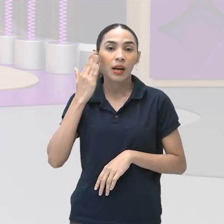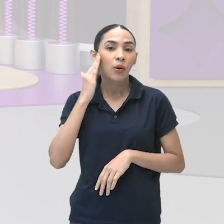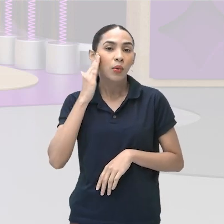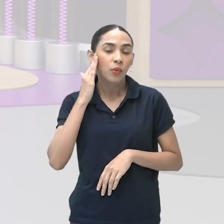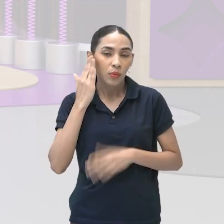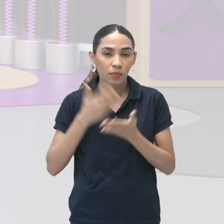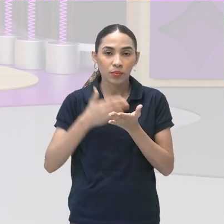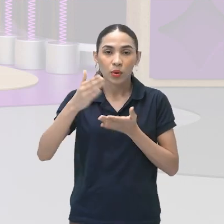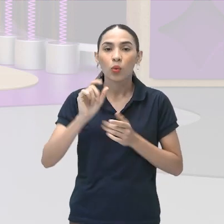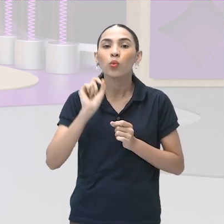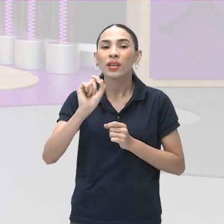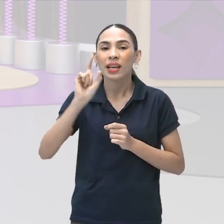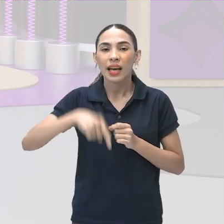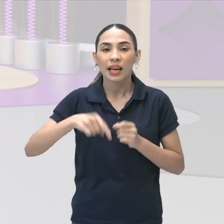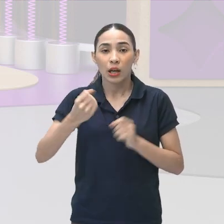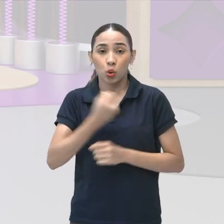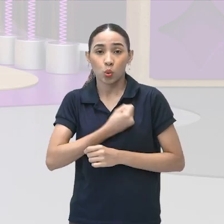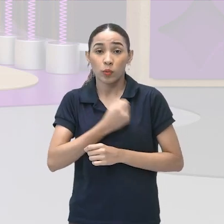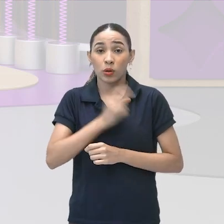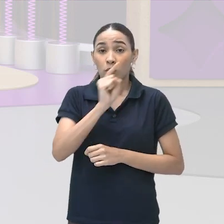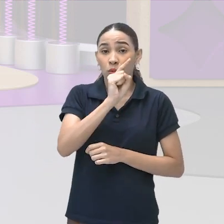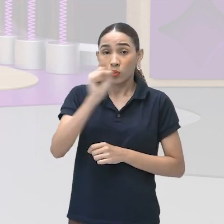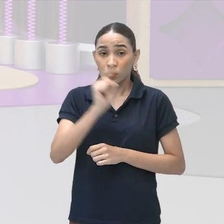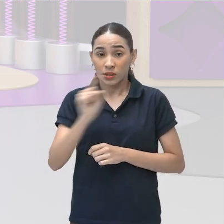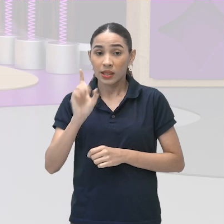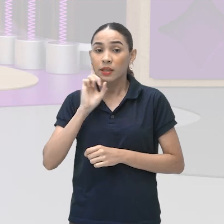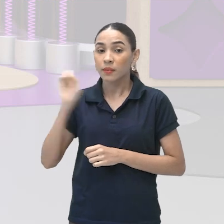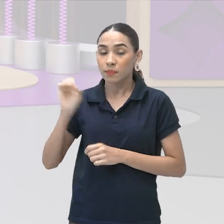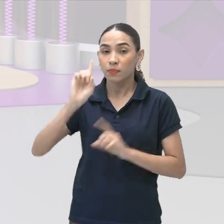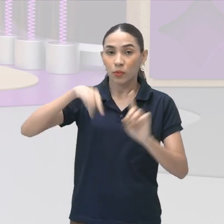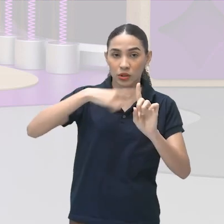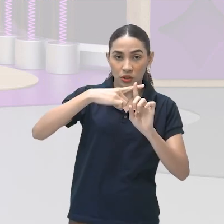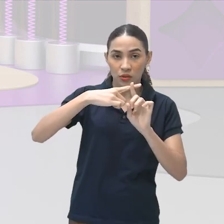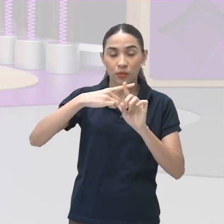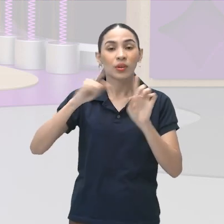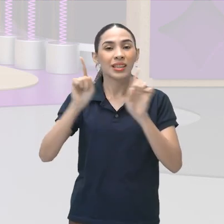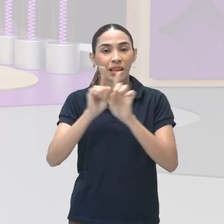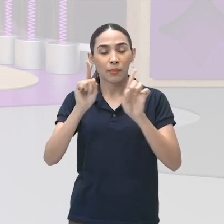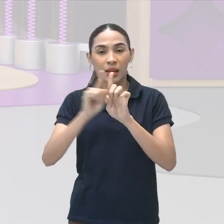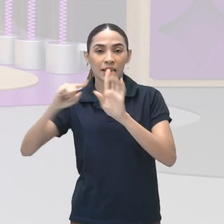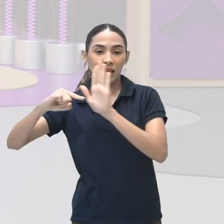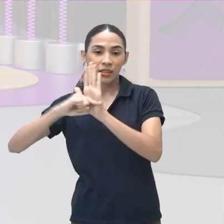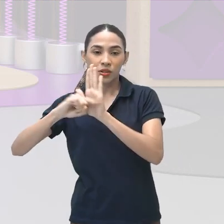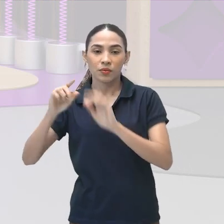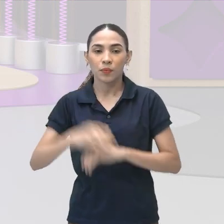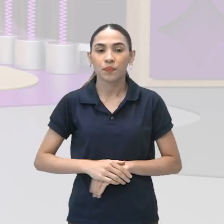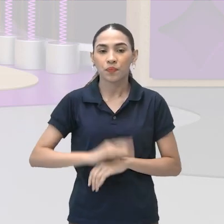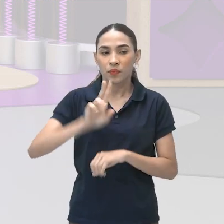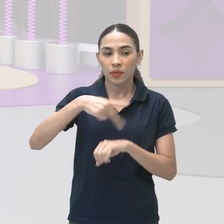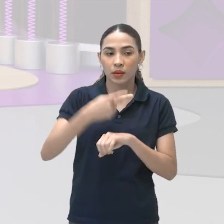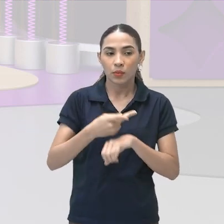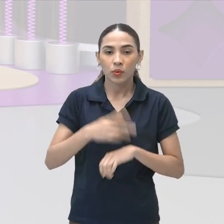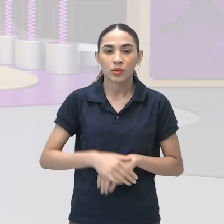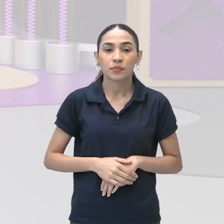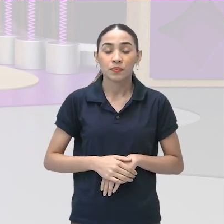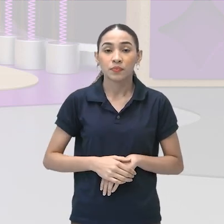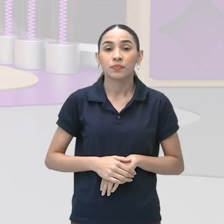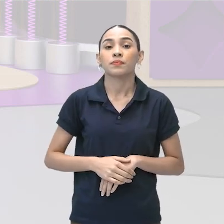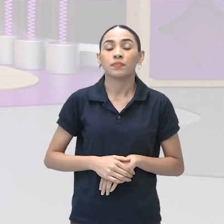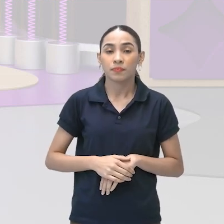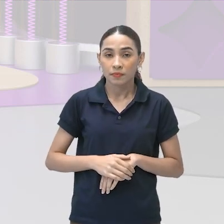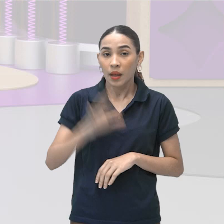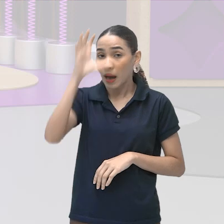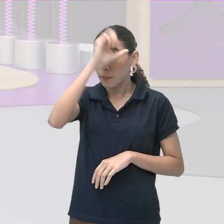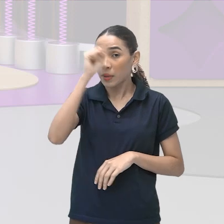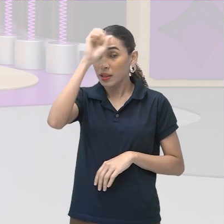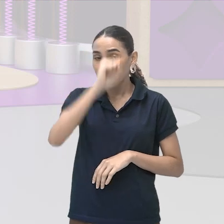os números inteiros. Eles são números positivos e números negativos. Depois, na nossa vida acadêmica, nós